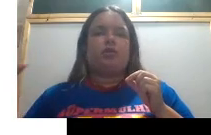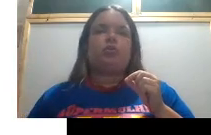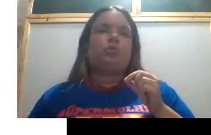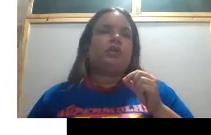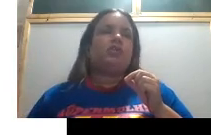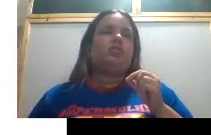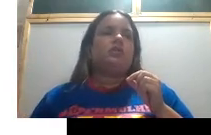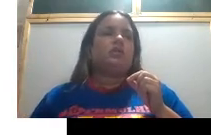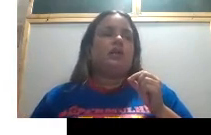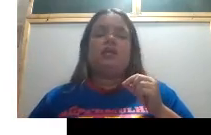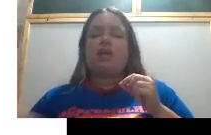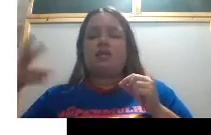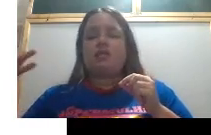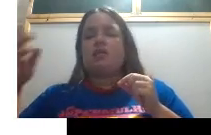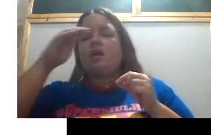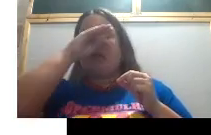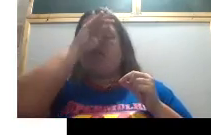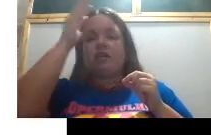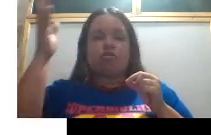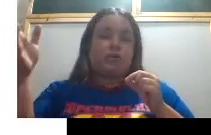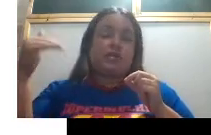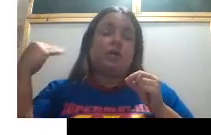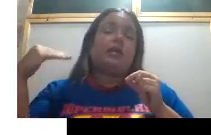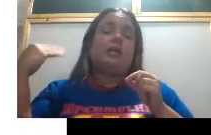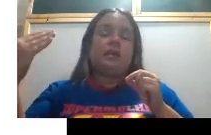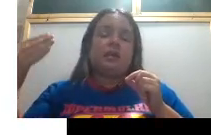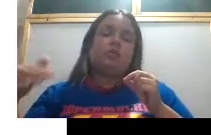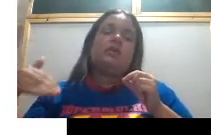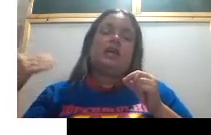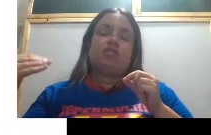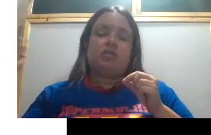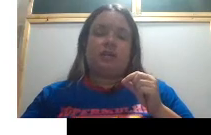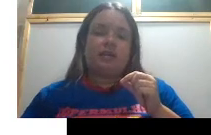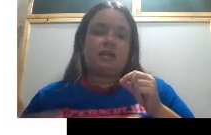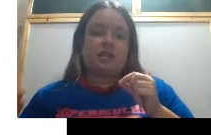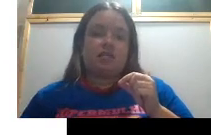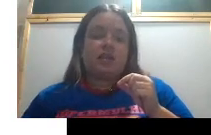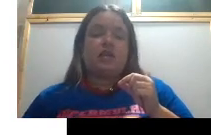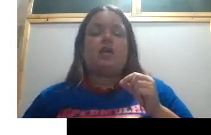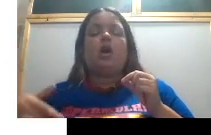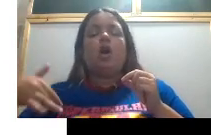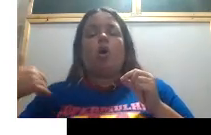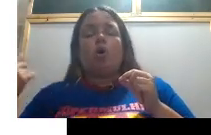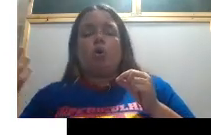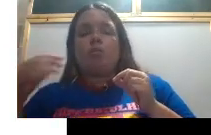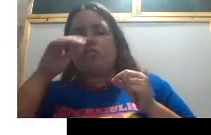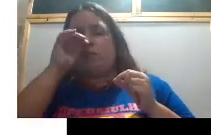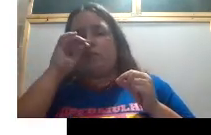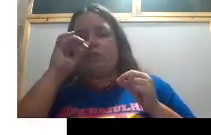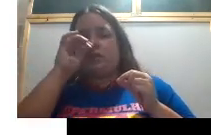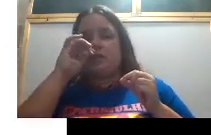filas em formaturas em várias e várias coisas agora Lembrando que a gente vai ter que escrever